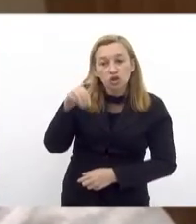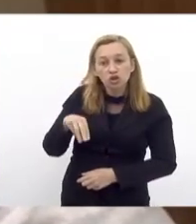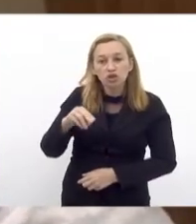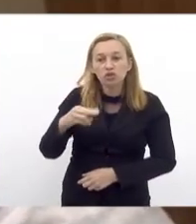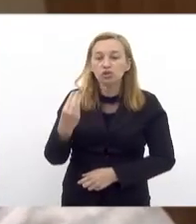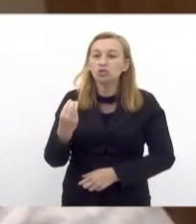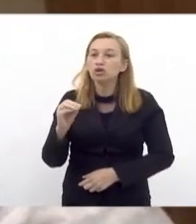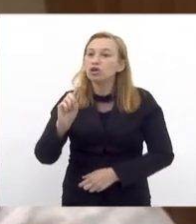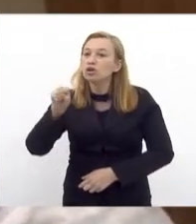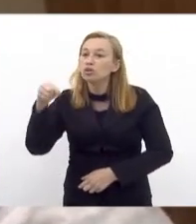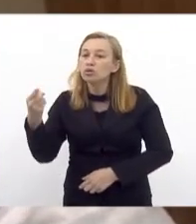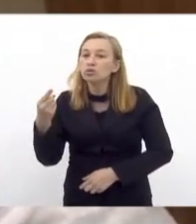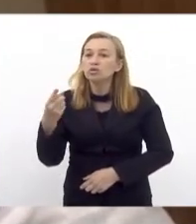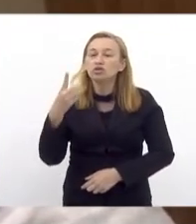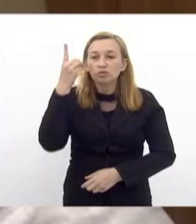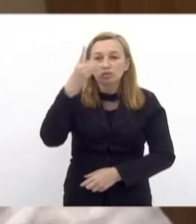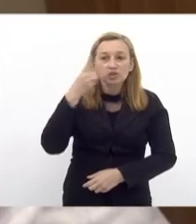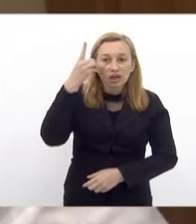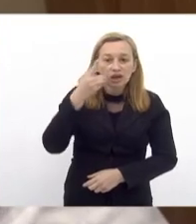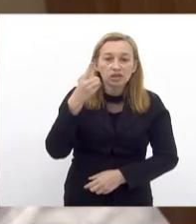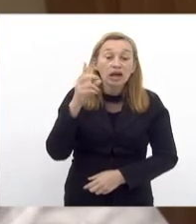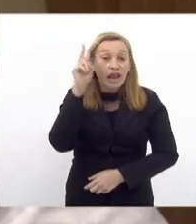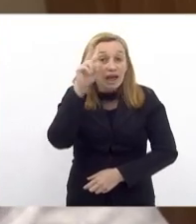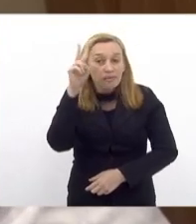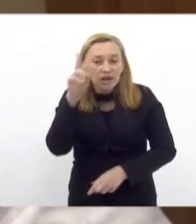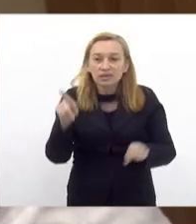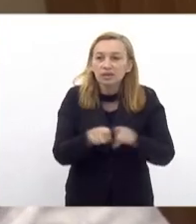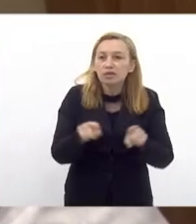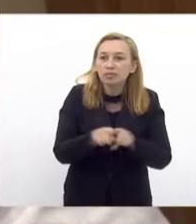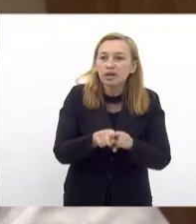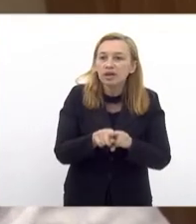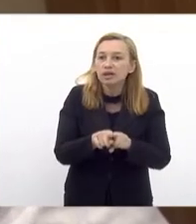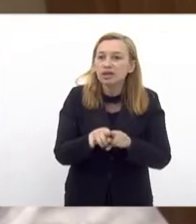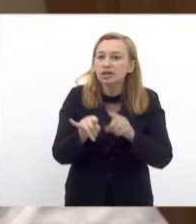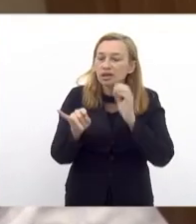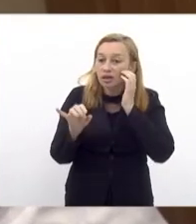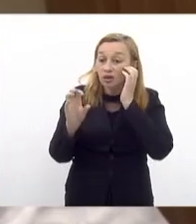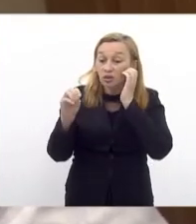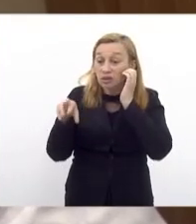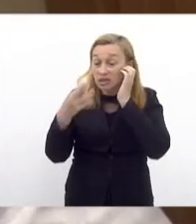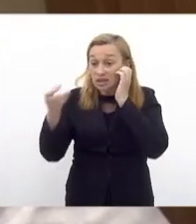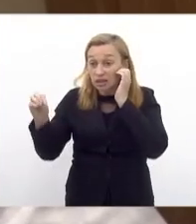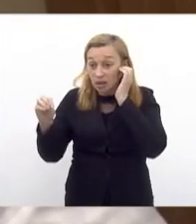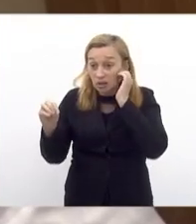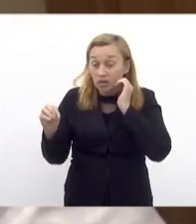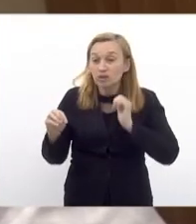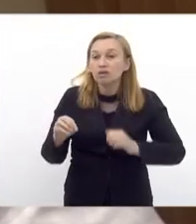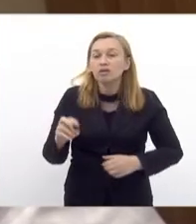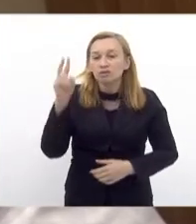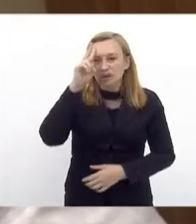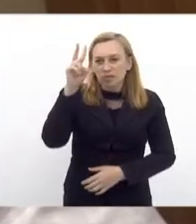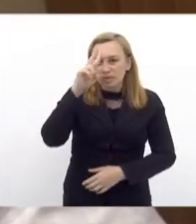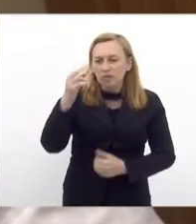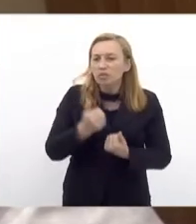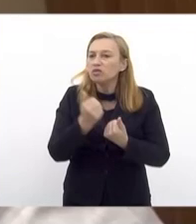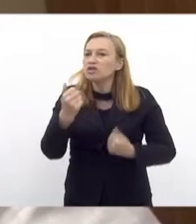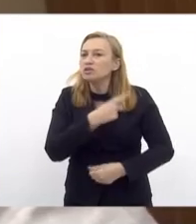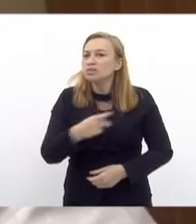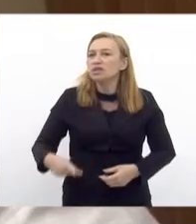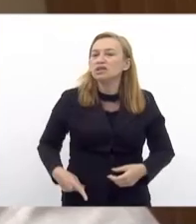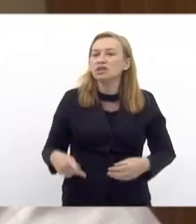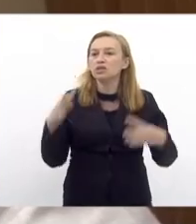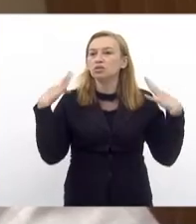aí Otávio Leite e Hugo Leal. A gente tem que lembrar que a concessão contempla, né, foi lembrado aqui pelo meu vice-presidente do Conselho de